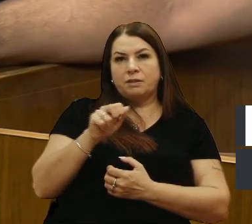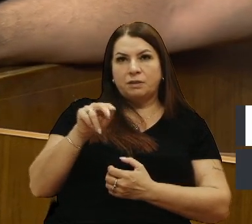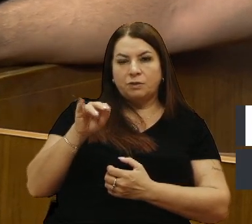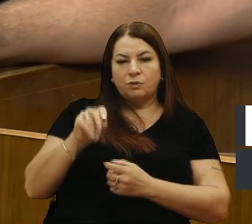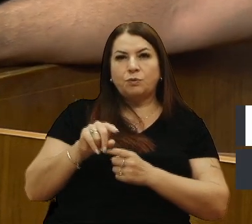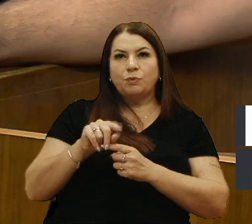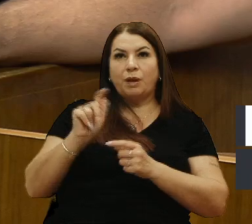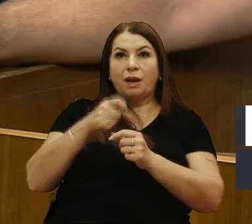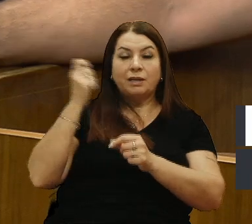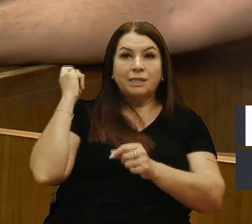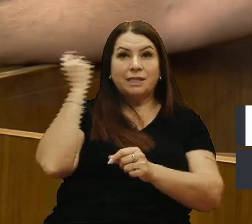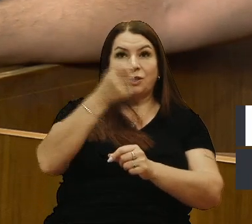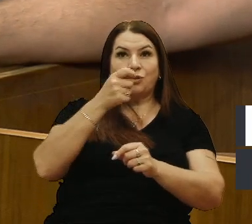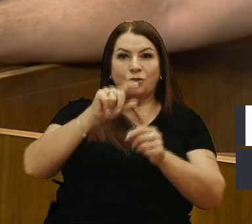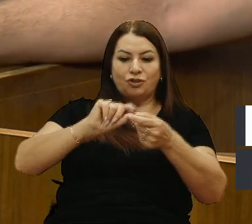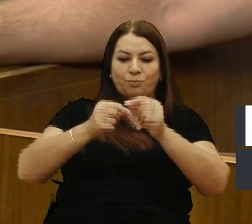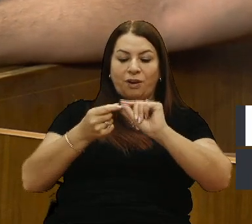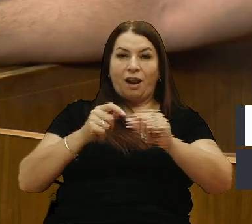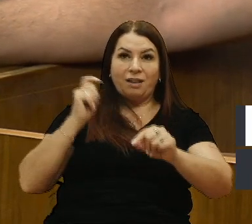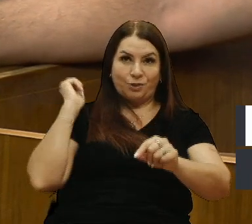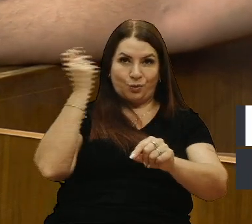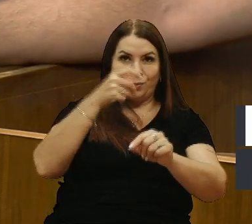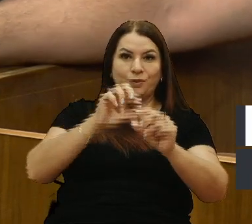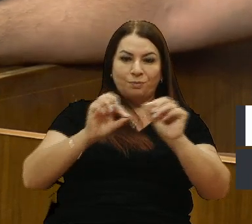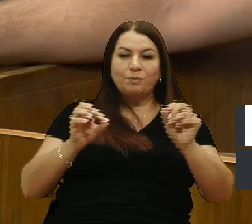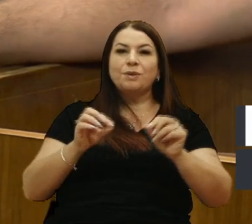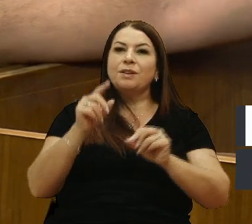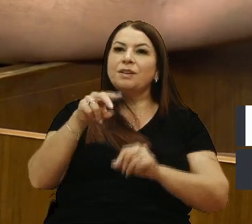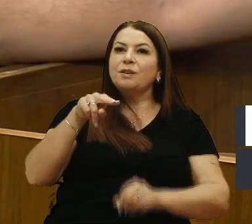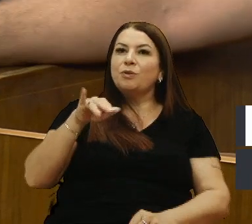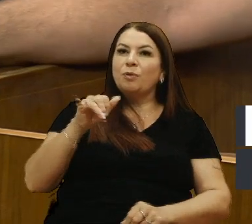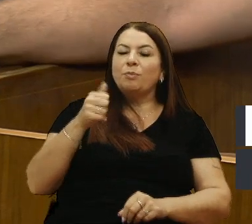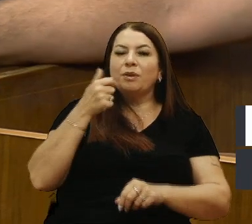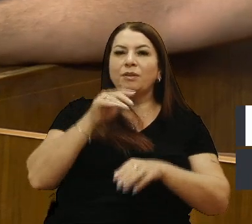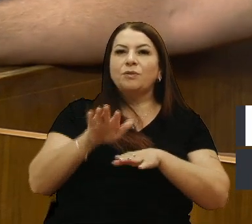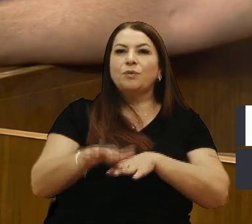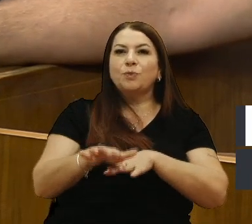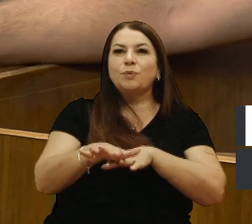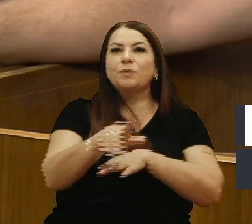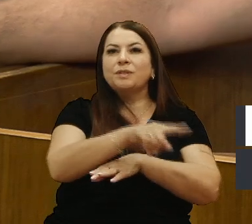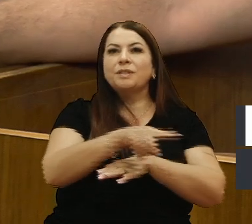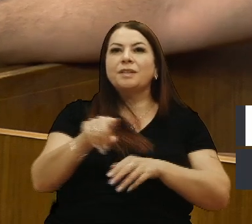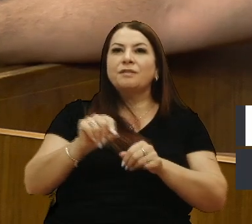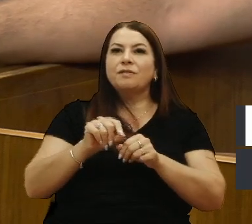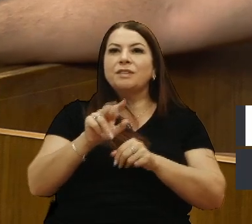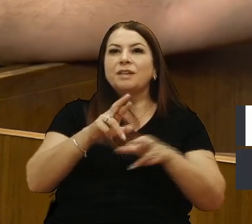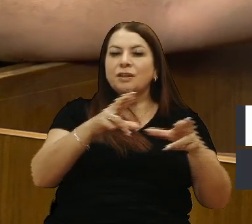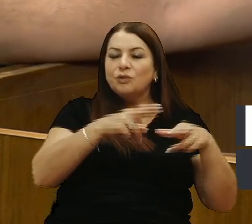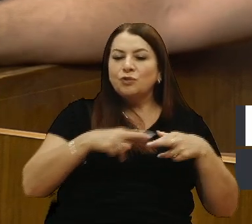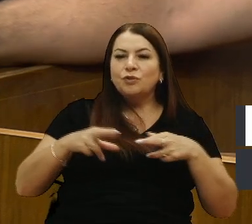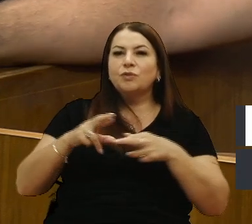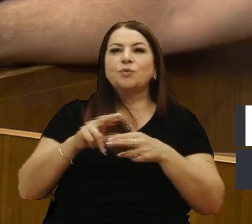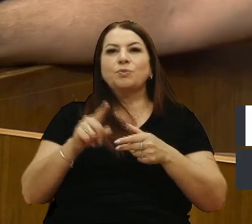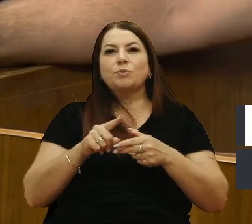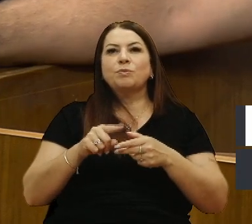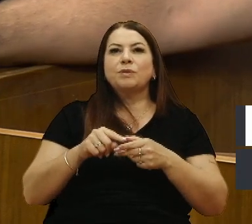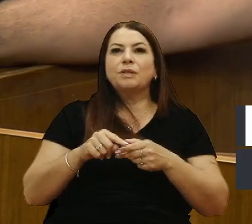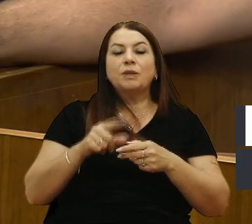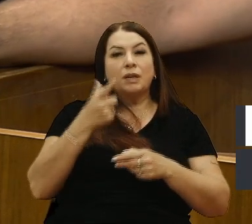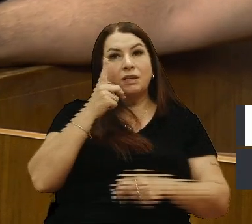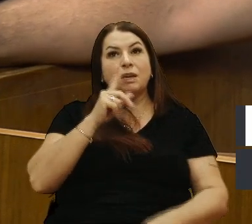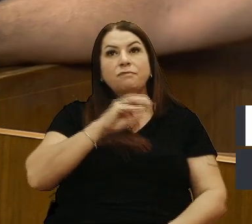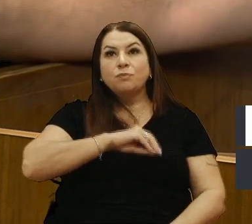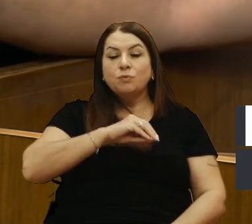de laço. E a dona Noêmia, costureira, fazia as costuras lá na região. Eles tiravam o